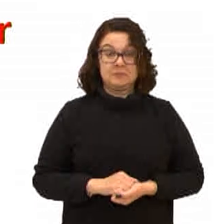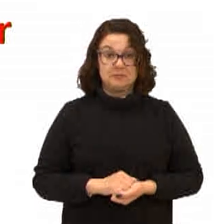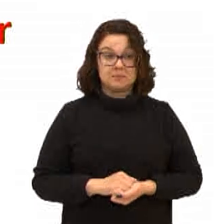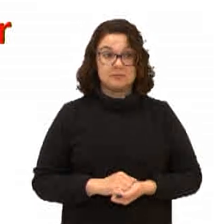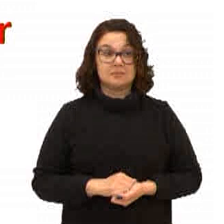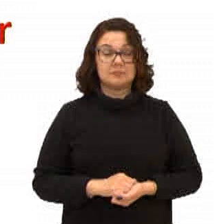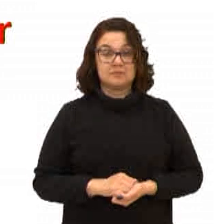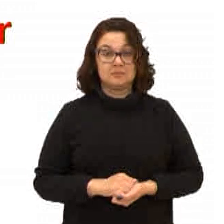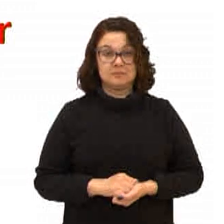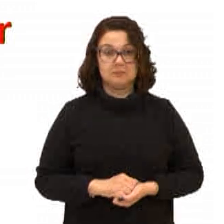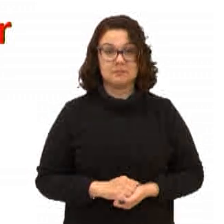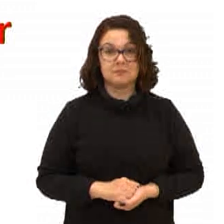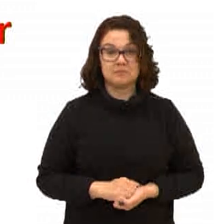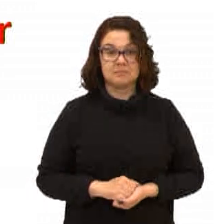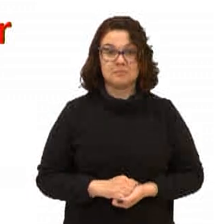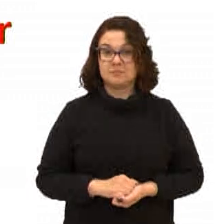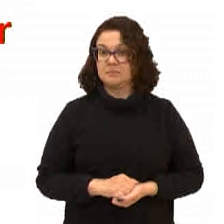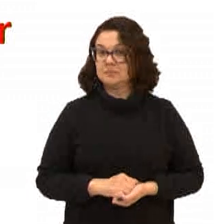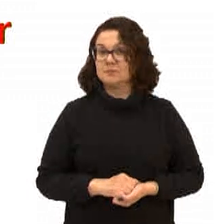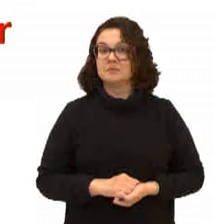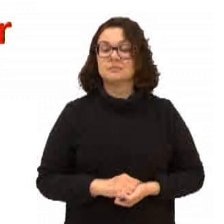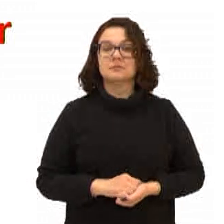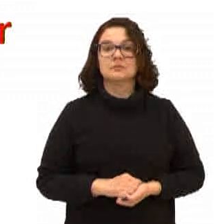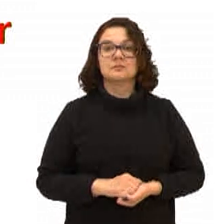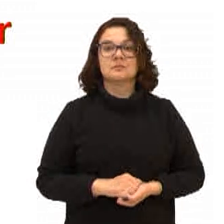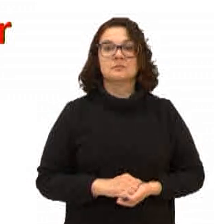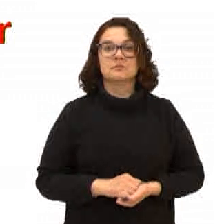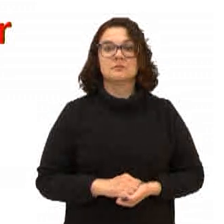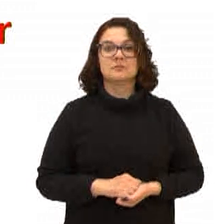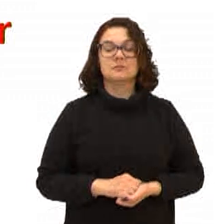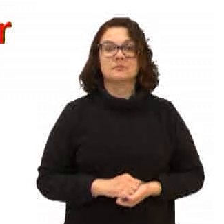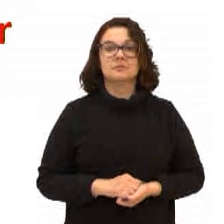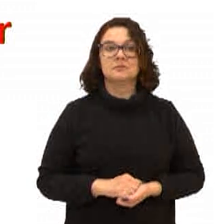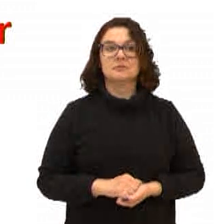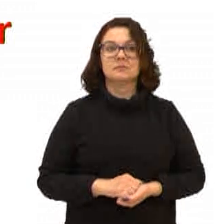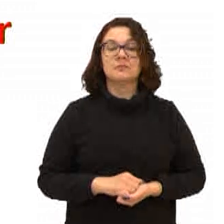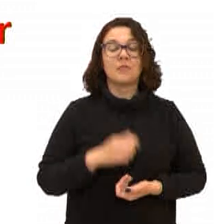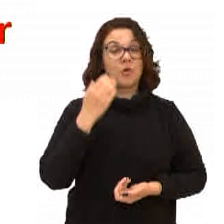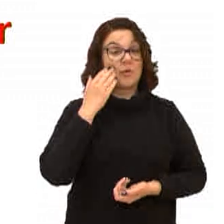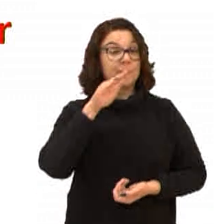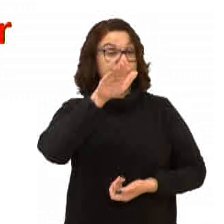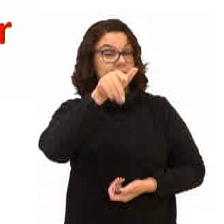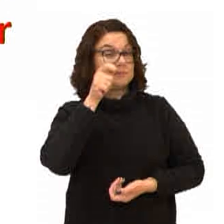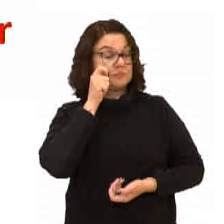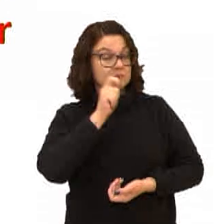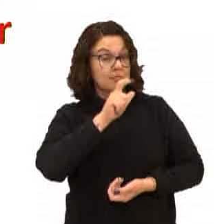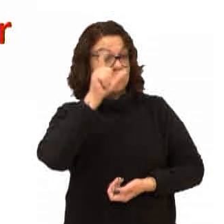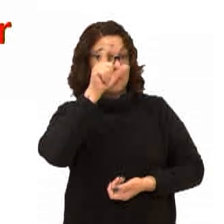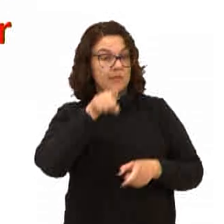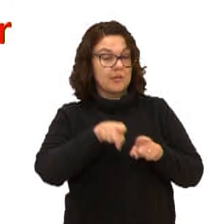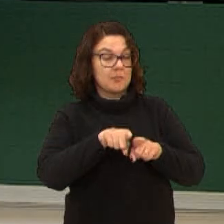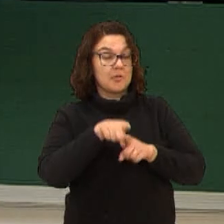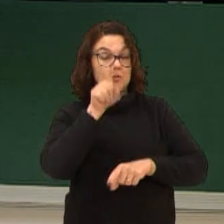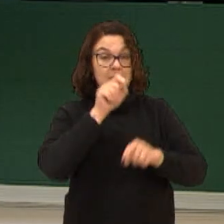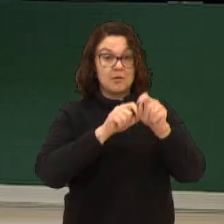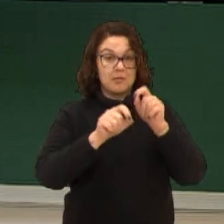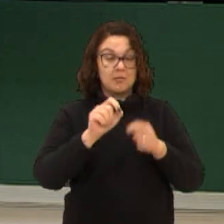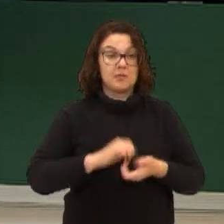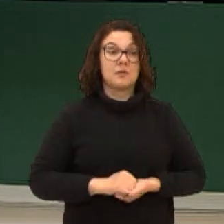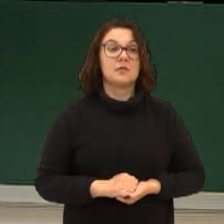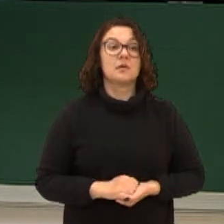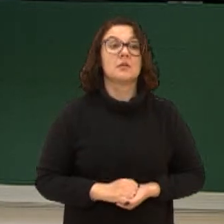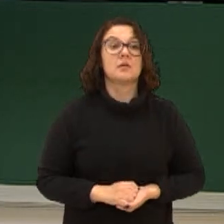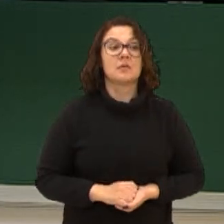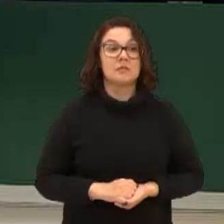bom uso da tecnologia, já falamos um pouquinho. E eu queria só chamar a sua atenção também para